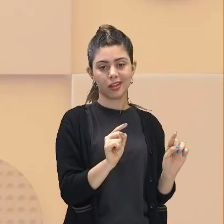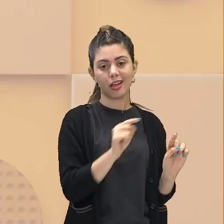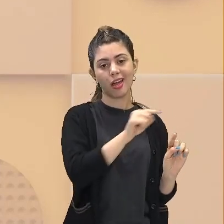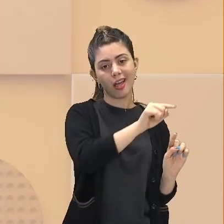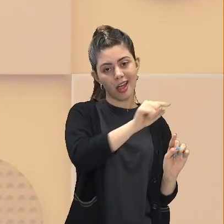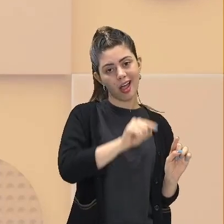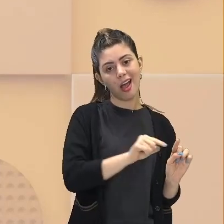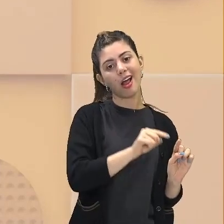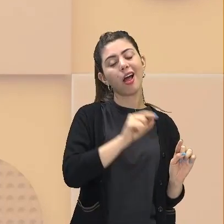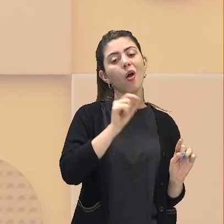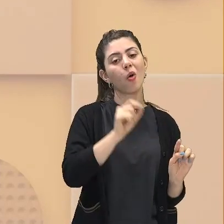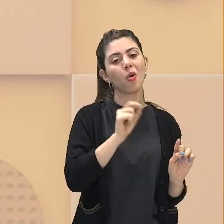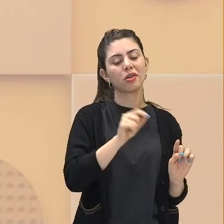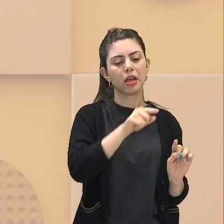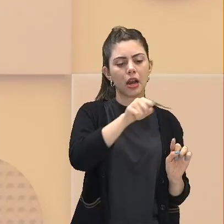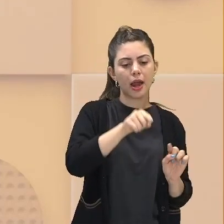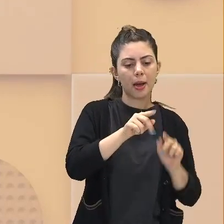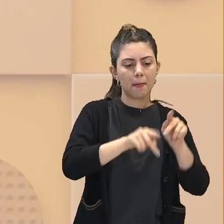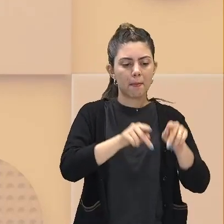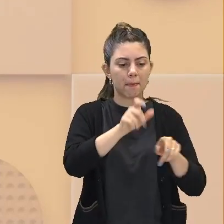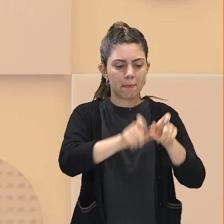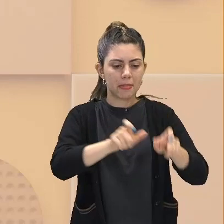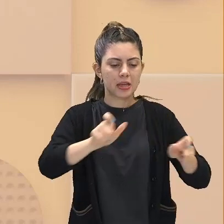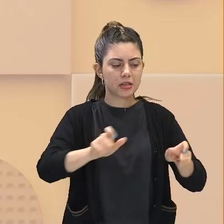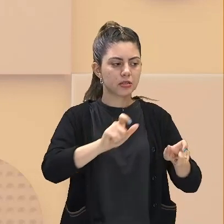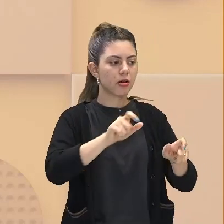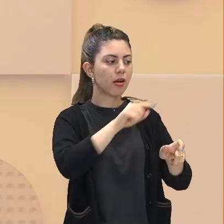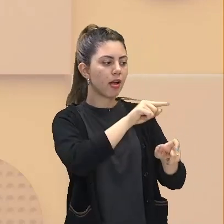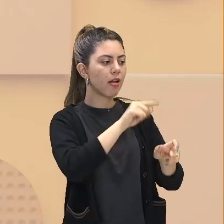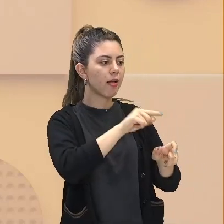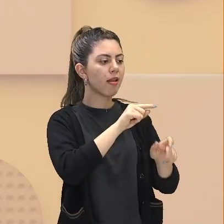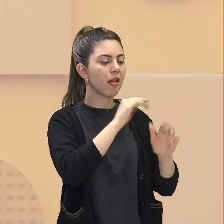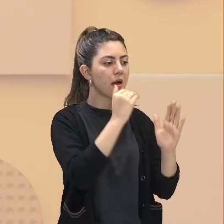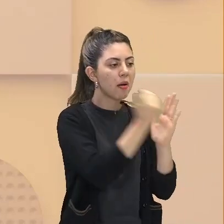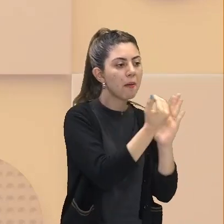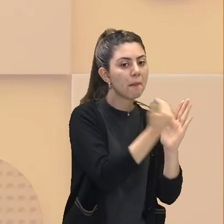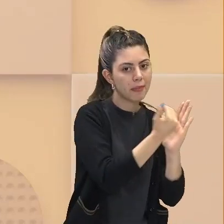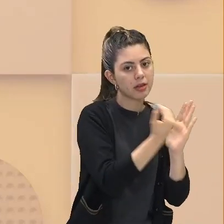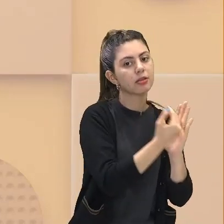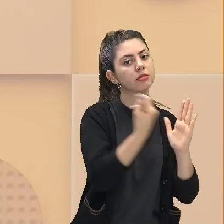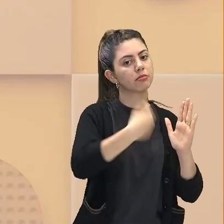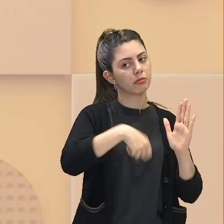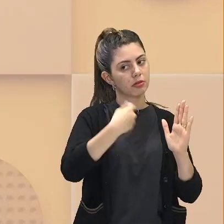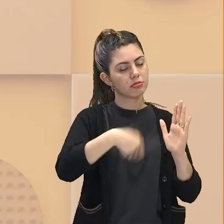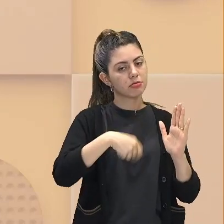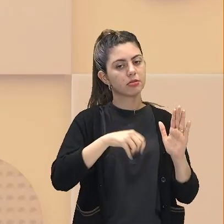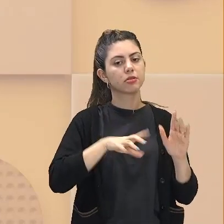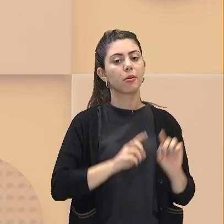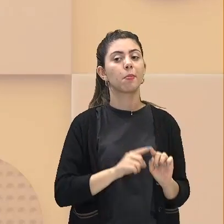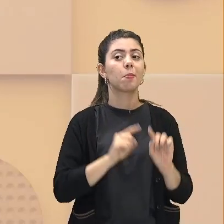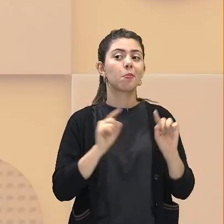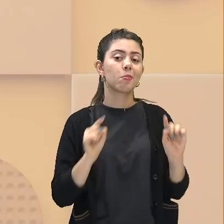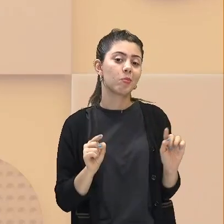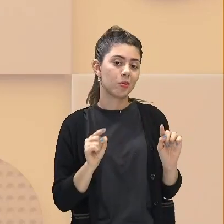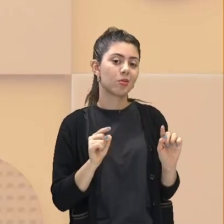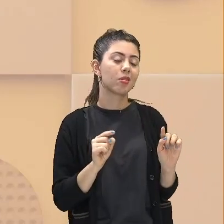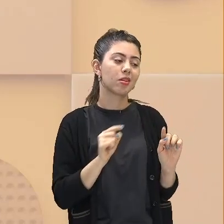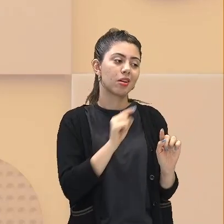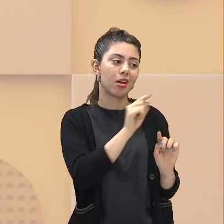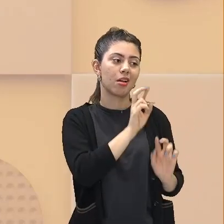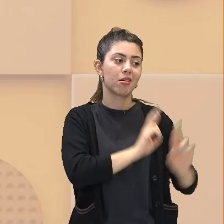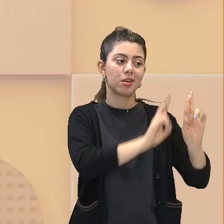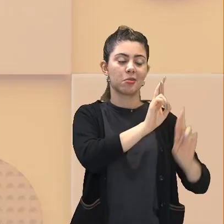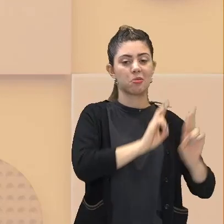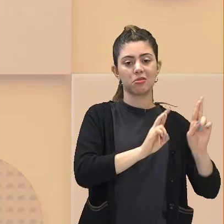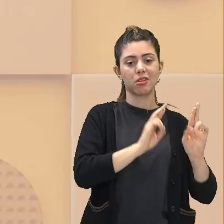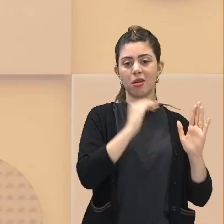juros. A Igreja pregava a humildade, a simplicidade, mesmo que ela,